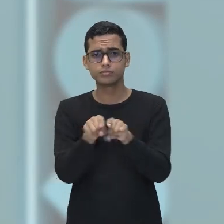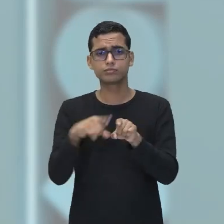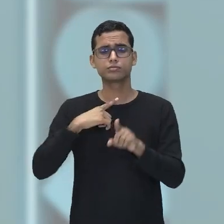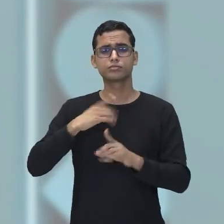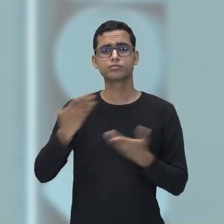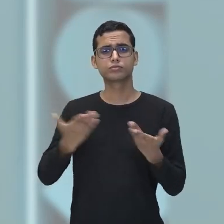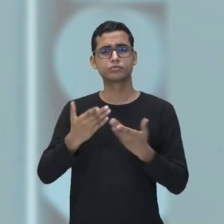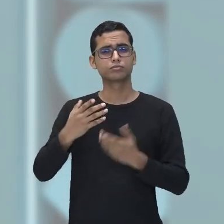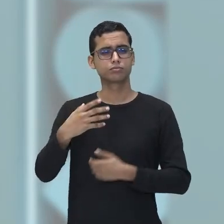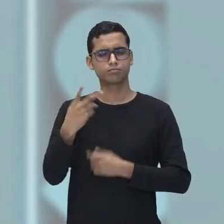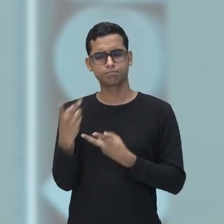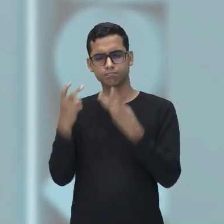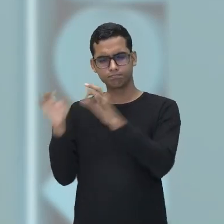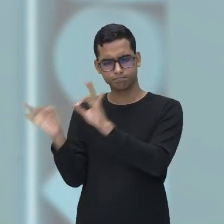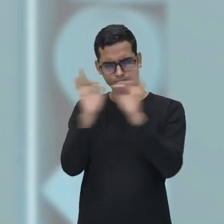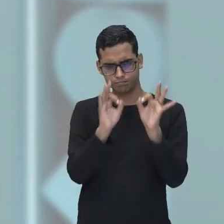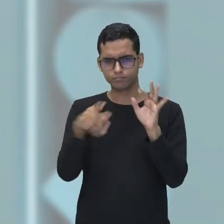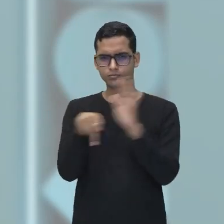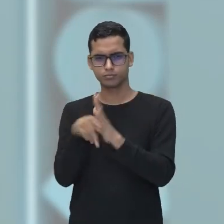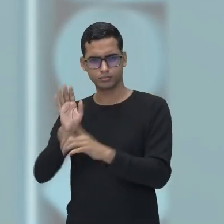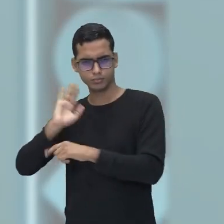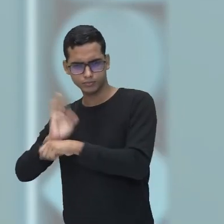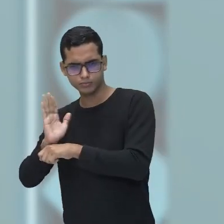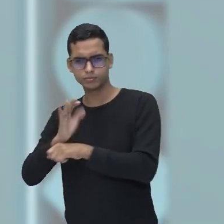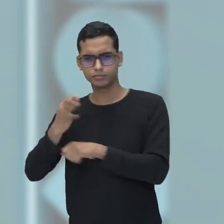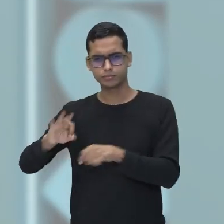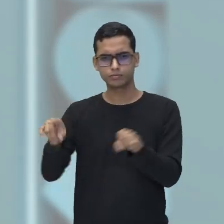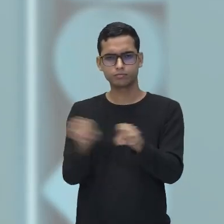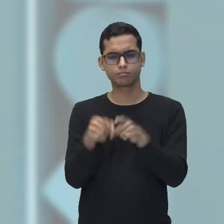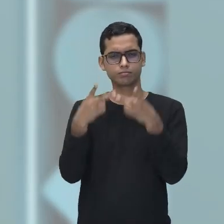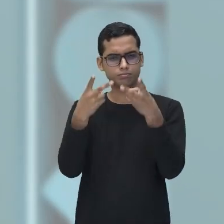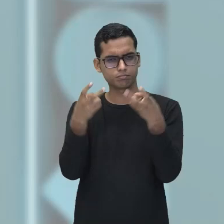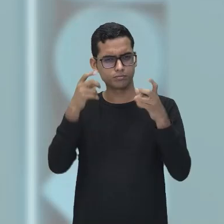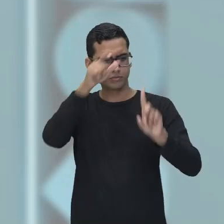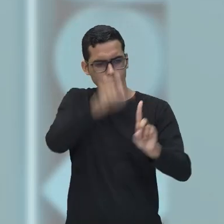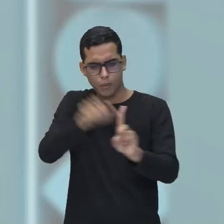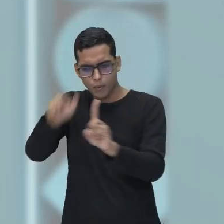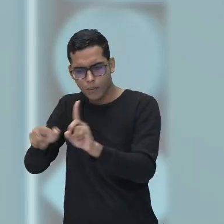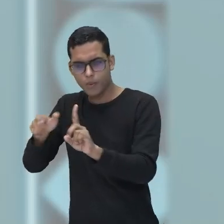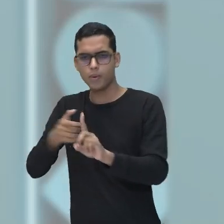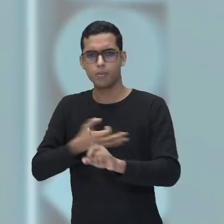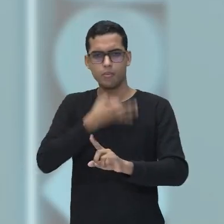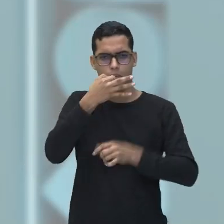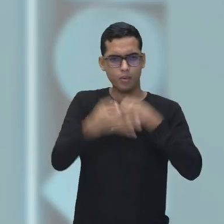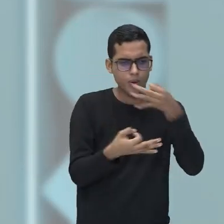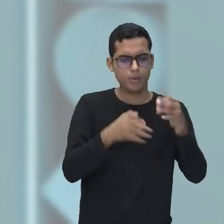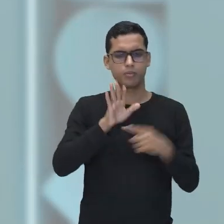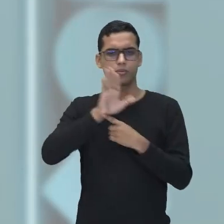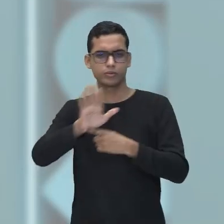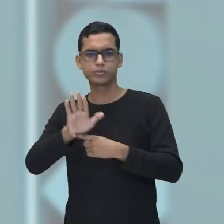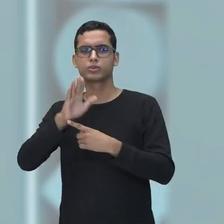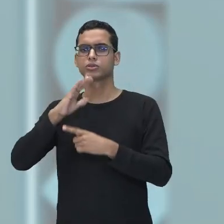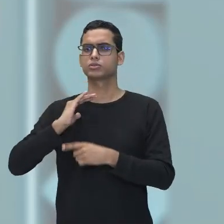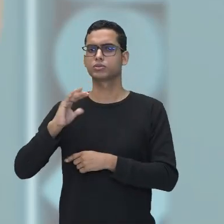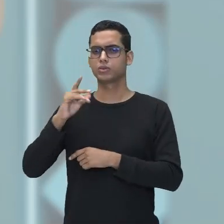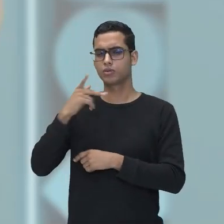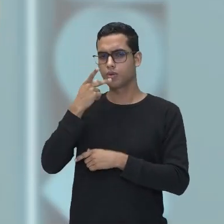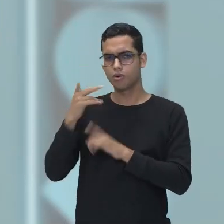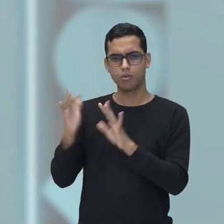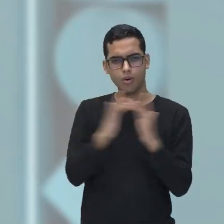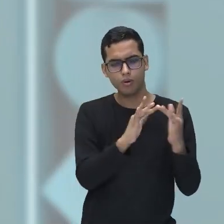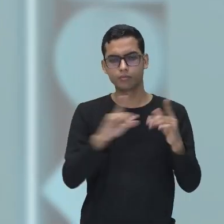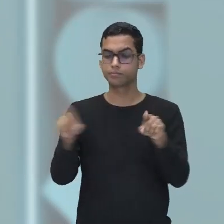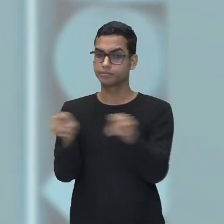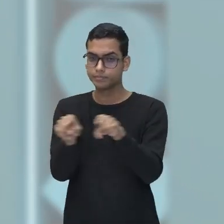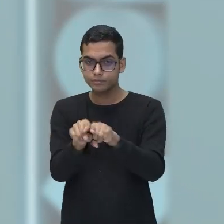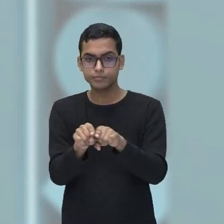estilo. Vocês acompanharam a encenação e viram cada personagem falando ali, dizendo as suas falas, o